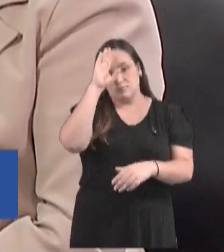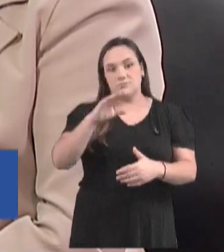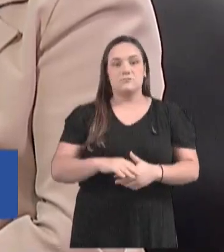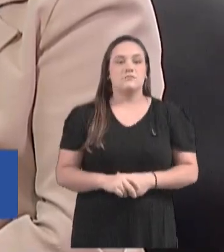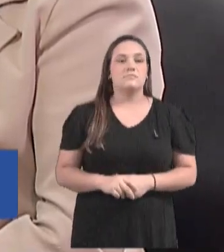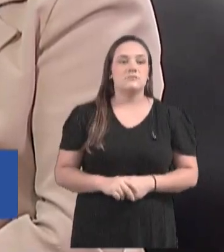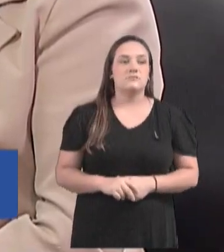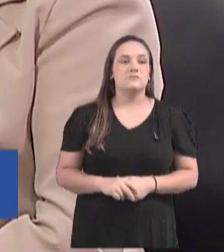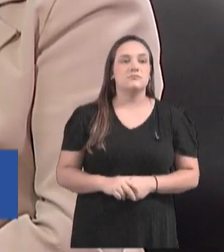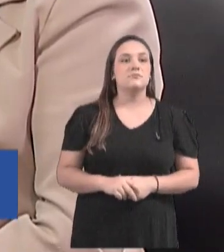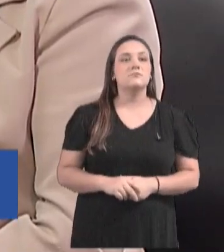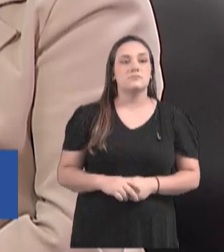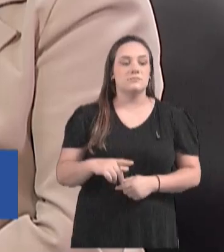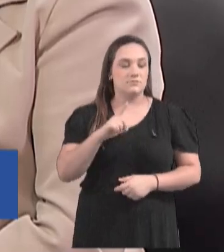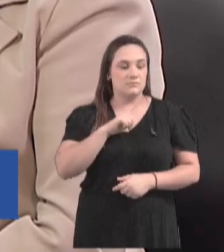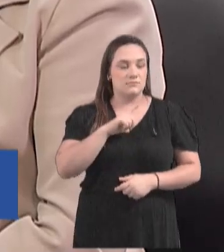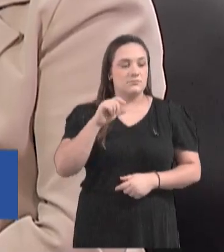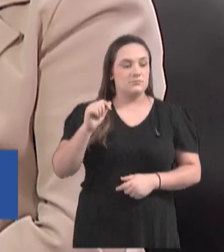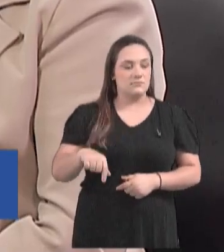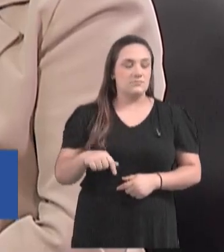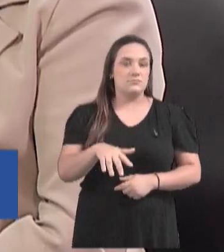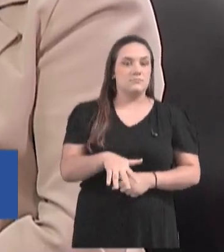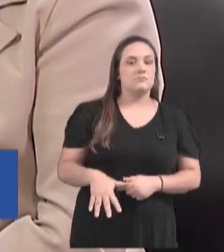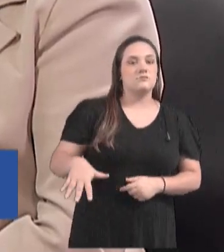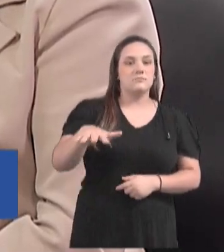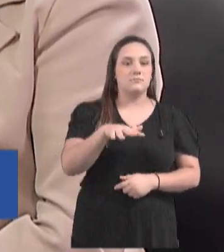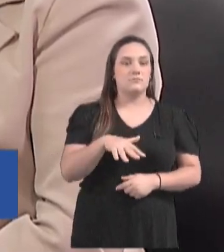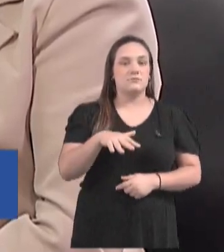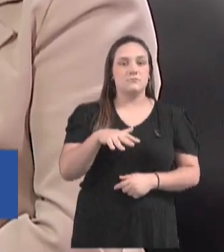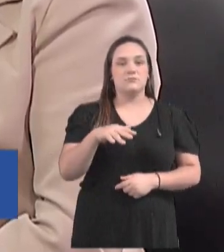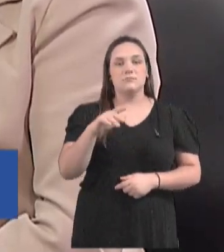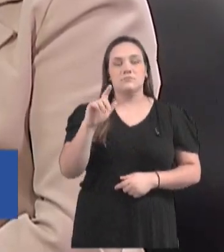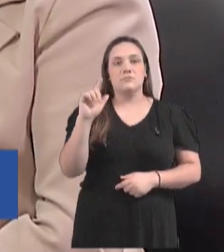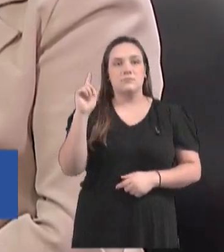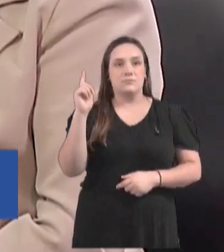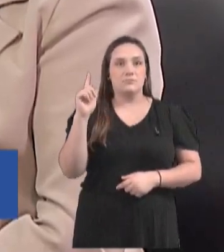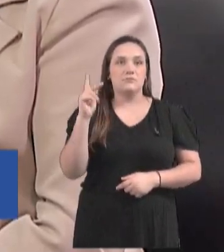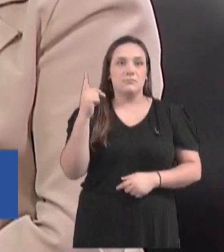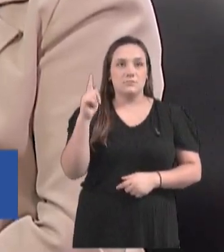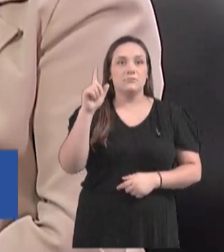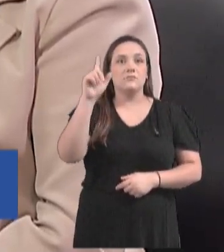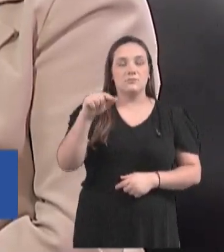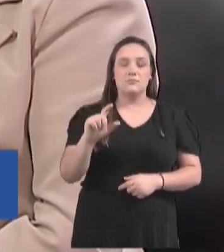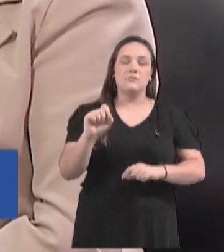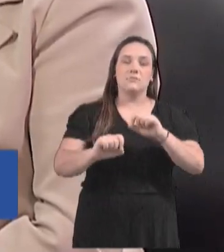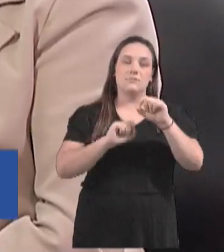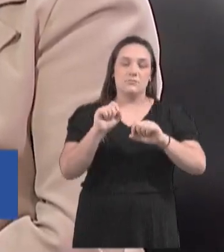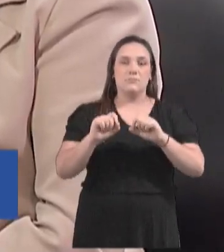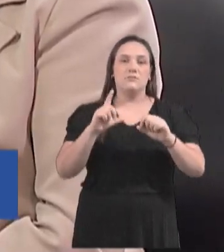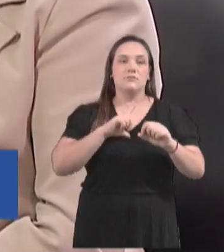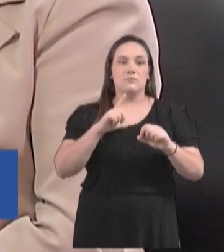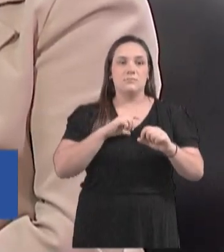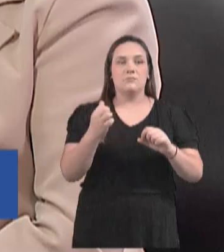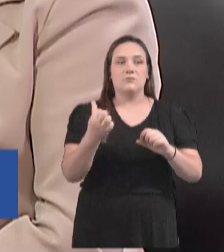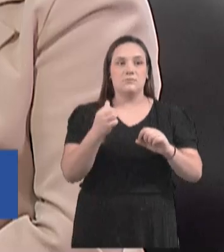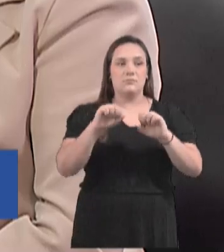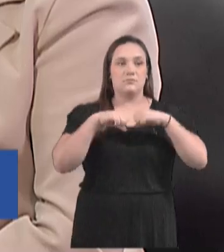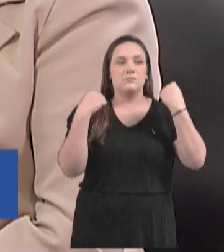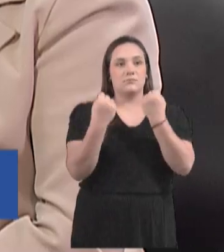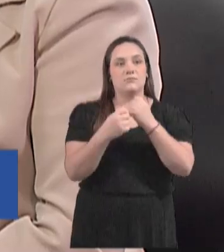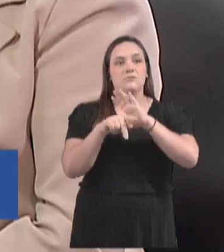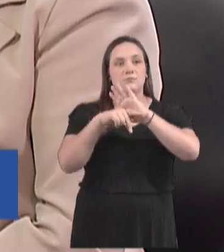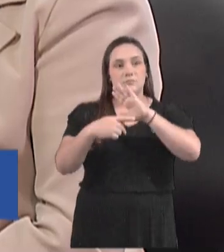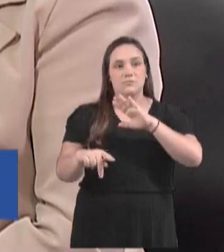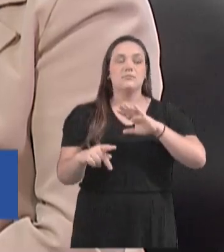da manhã, acontece aqui no Palácio Guaicurus o 6º Seminário Estadual da Água. E a TV Alemes, mais uma vez, já